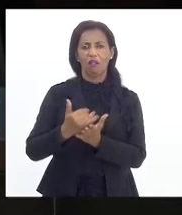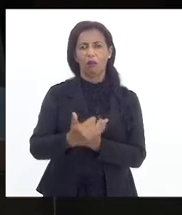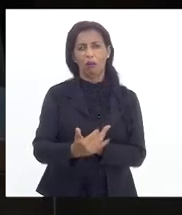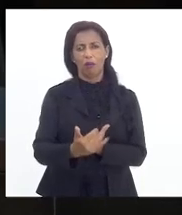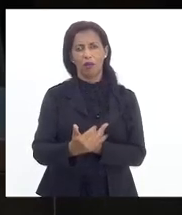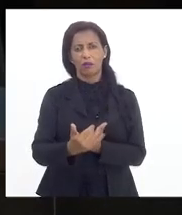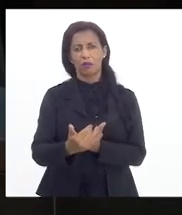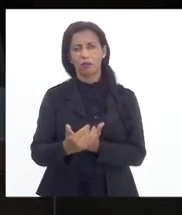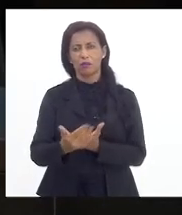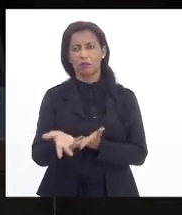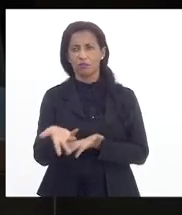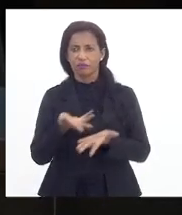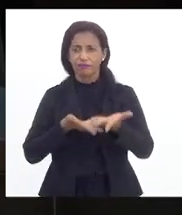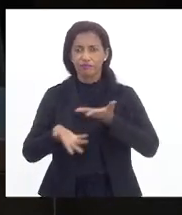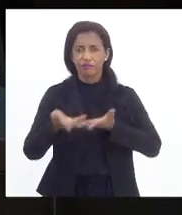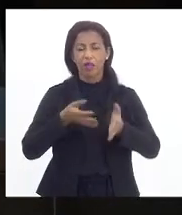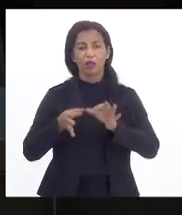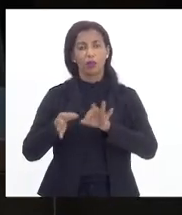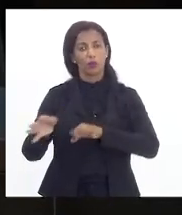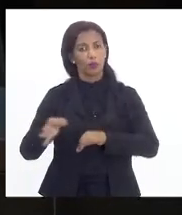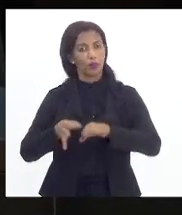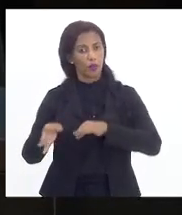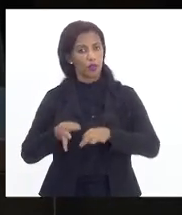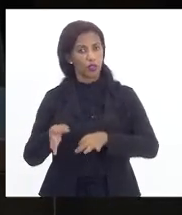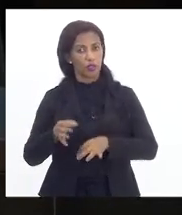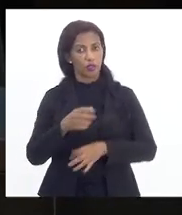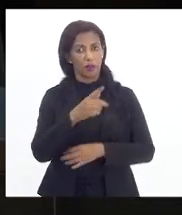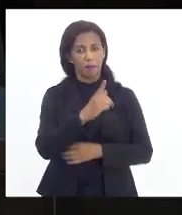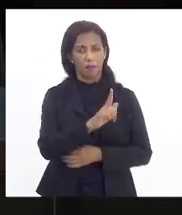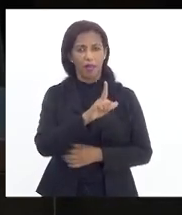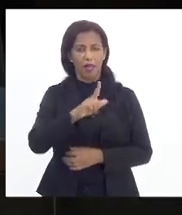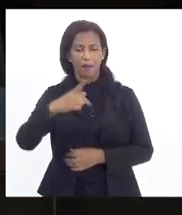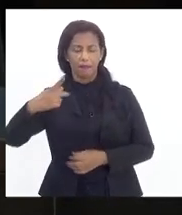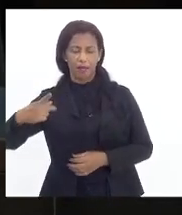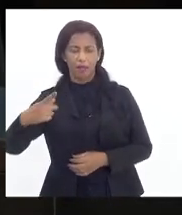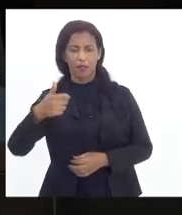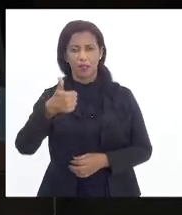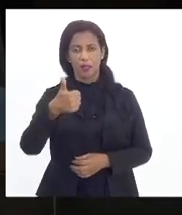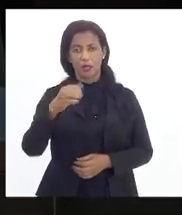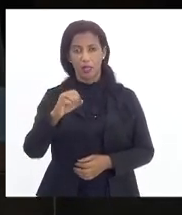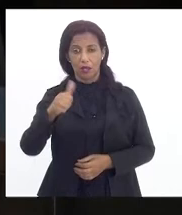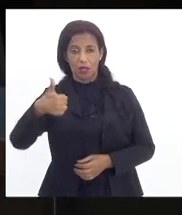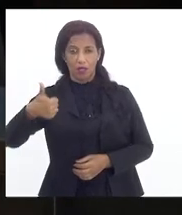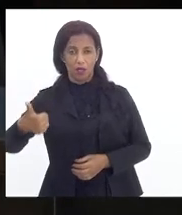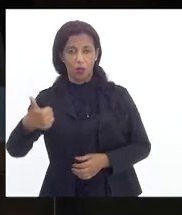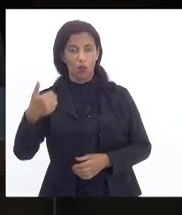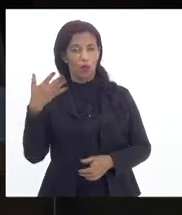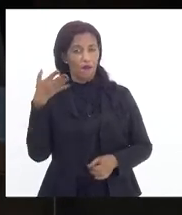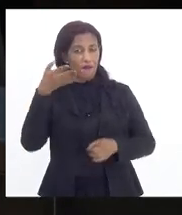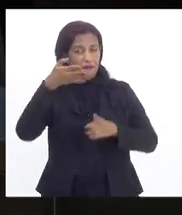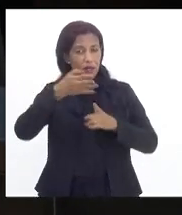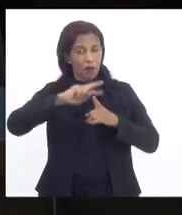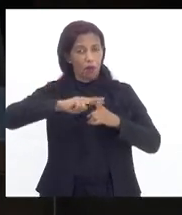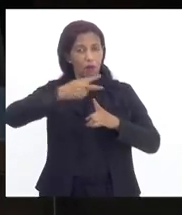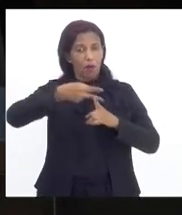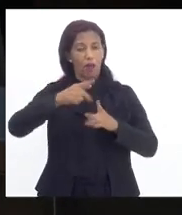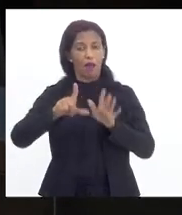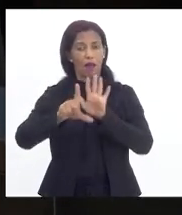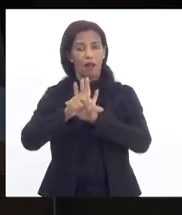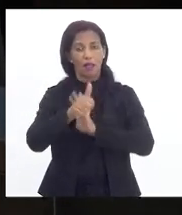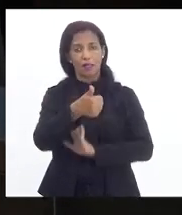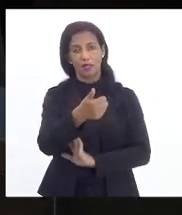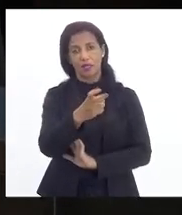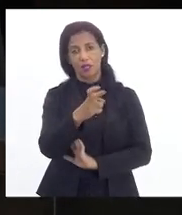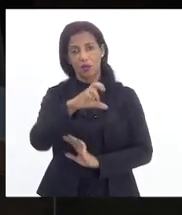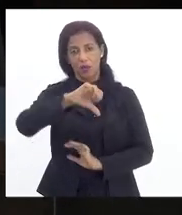tramitação do projeto que então era o pele p101 né do projeto que visava a alterar a lei complementar